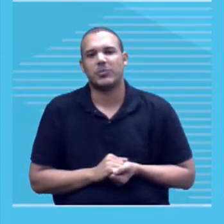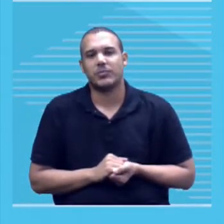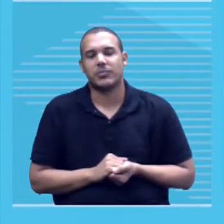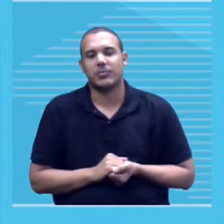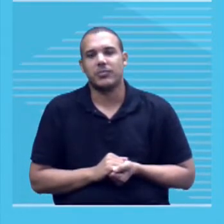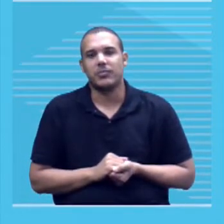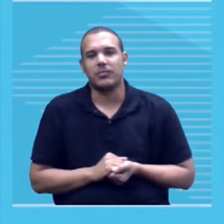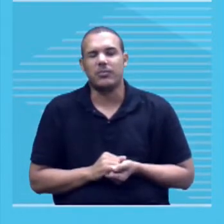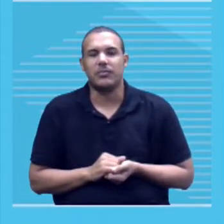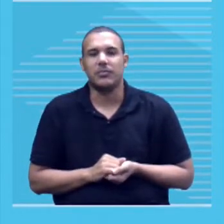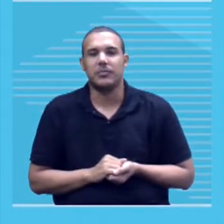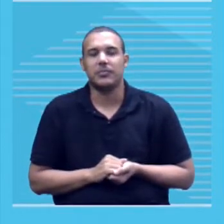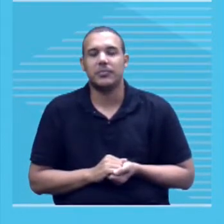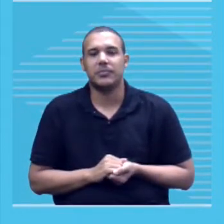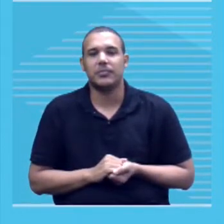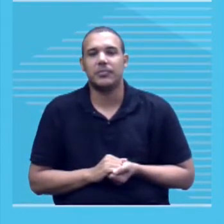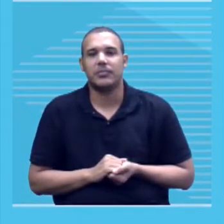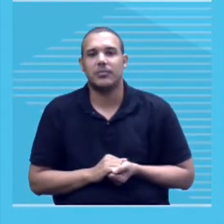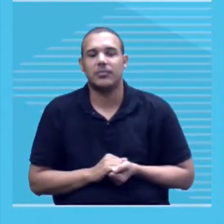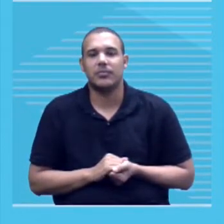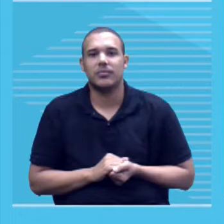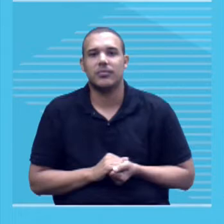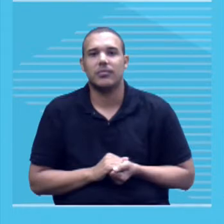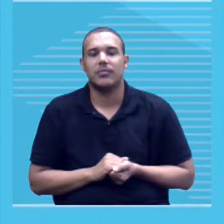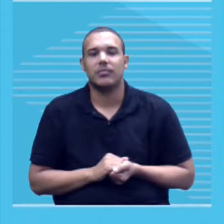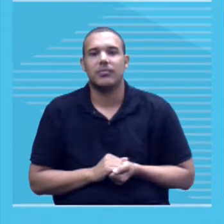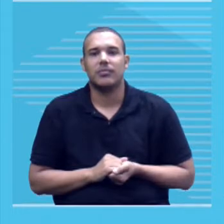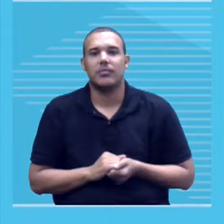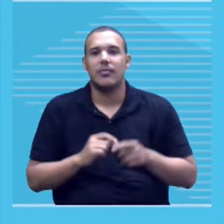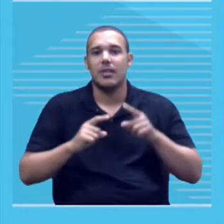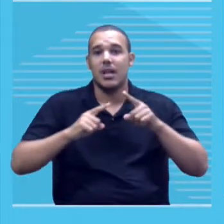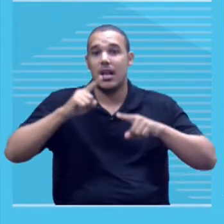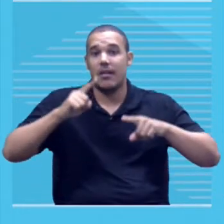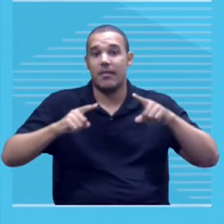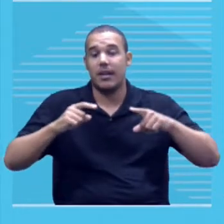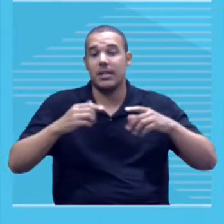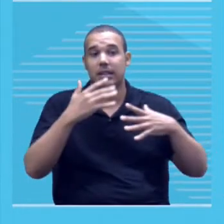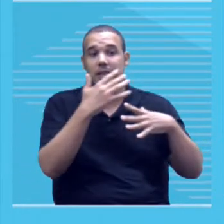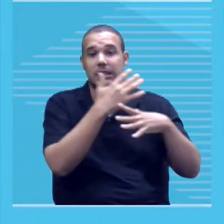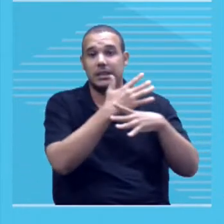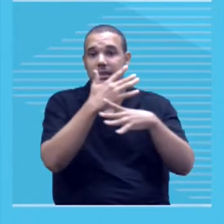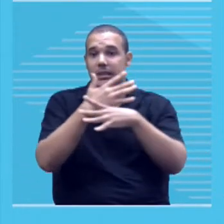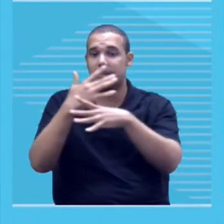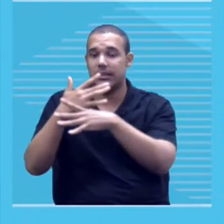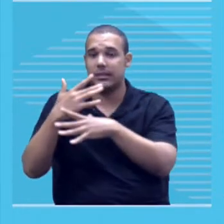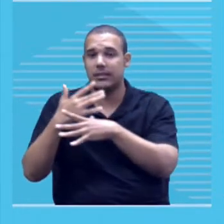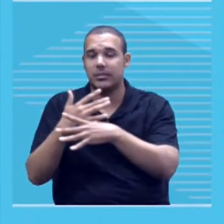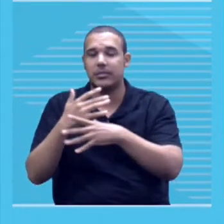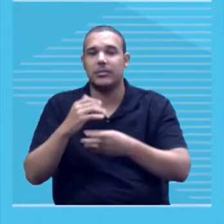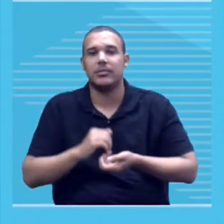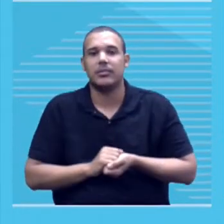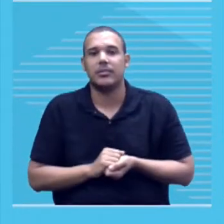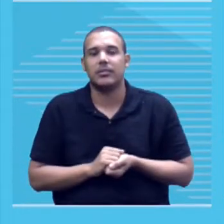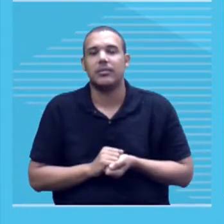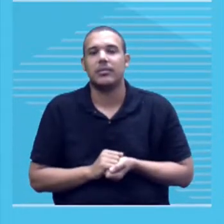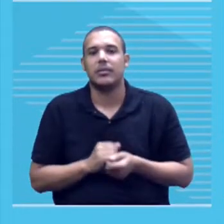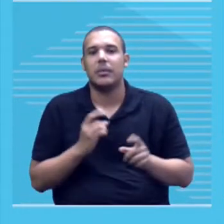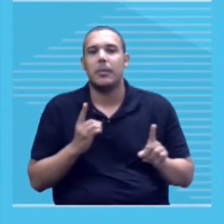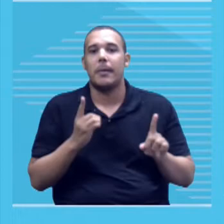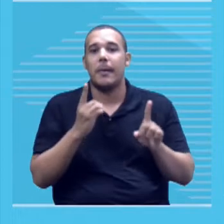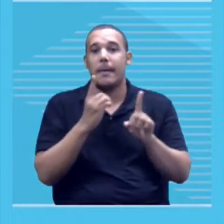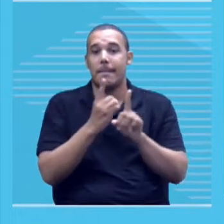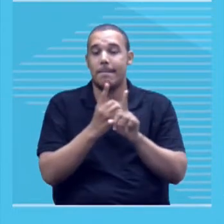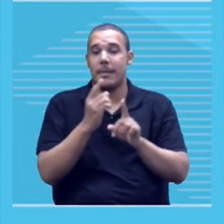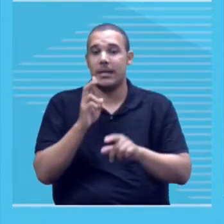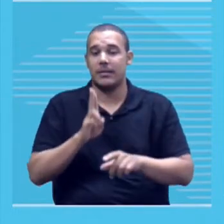aí de kWh nessa tarifa, ela varia de cidade para cidade. Então, como é que você faz? Você, para achar o consumo que